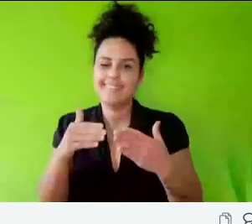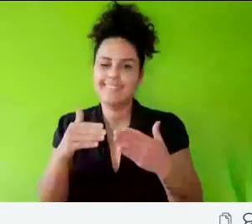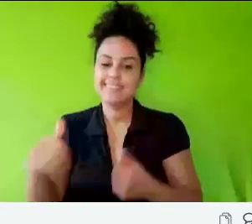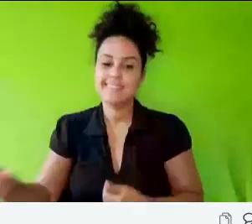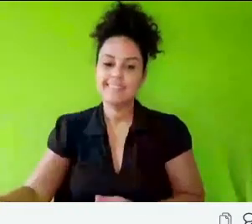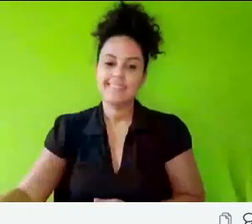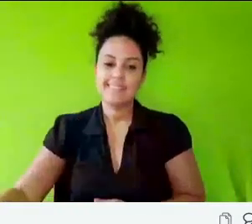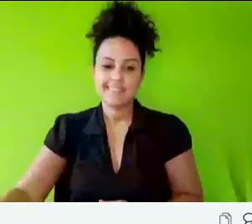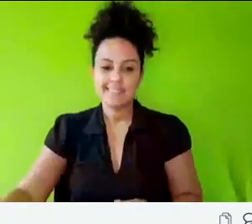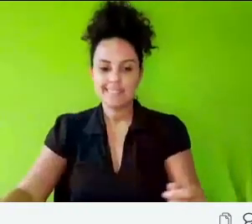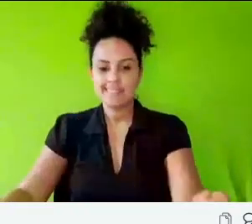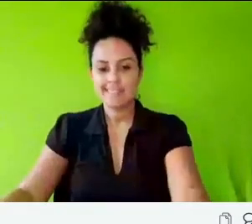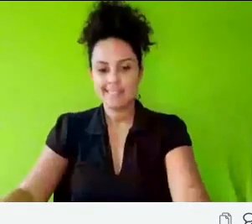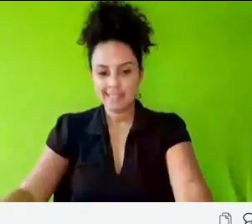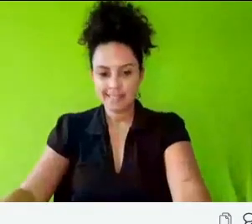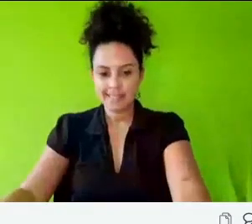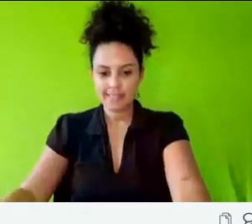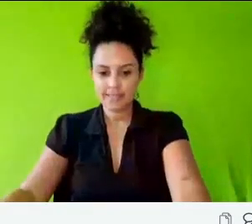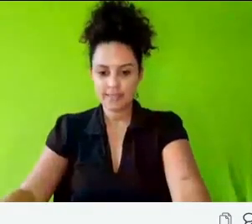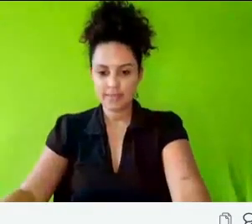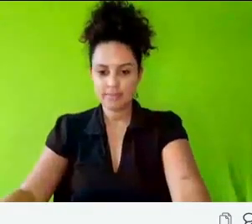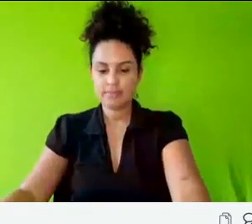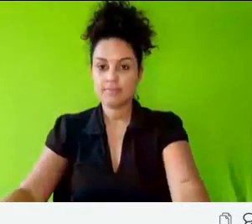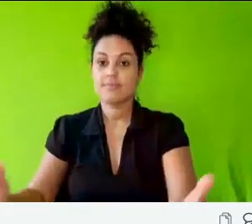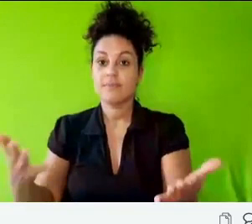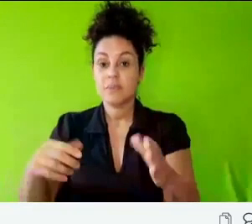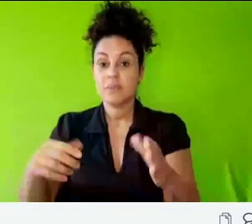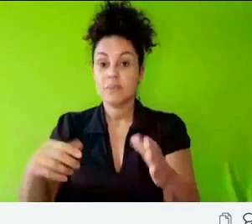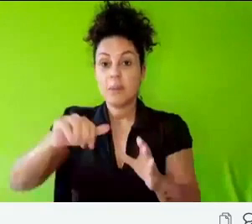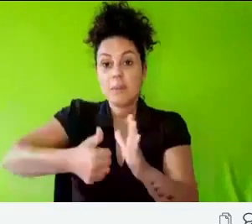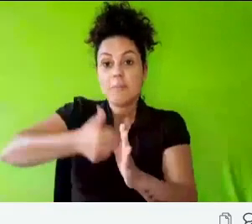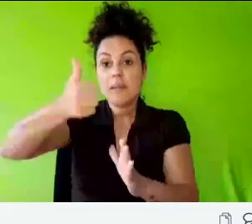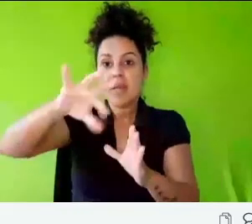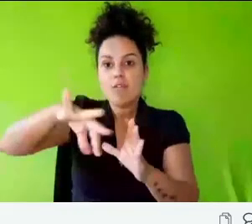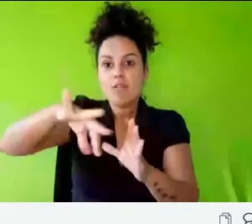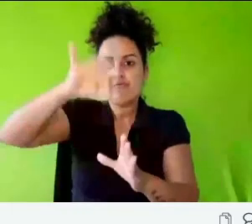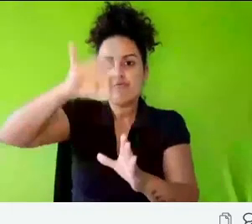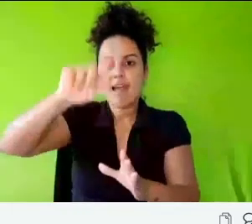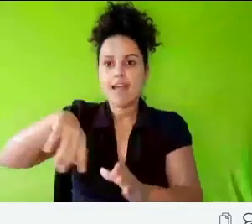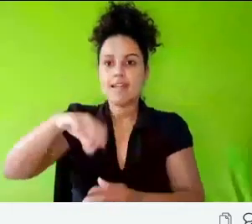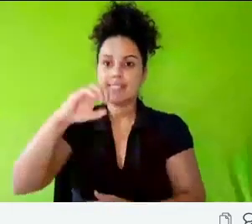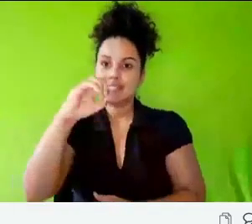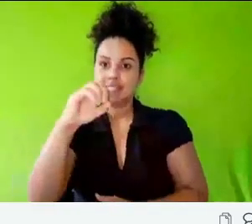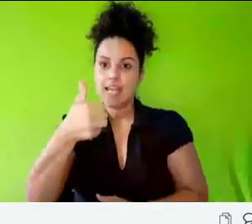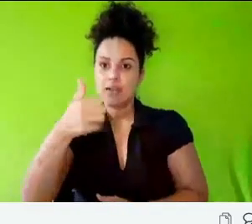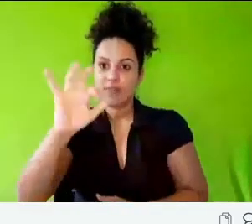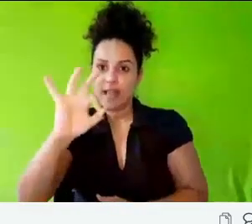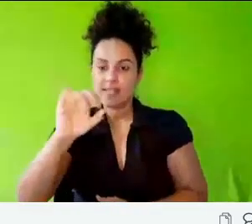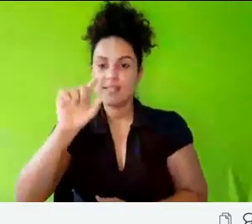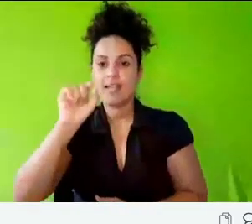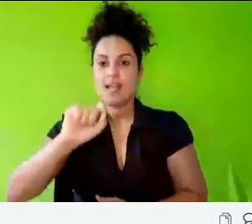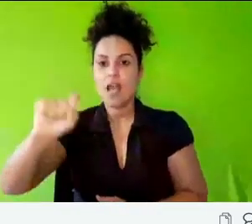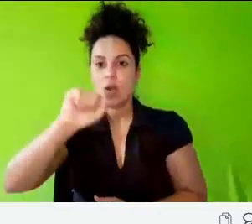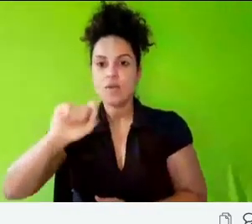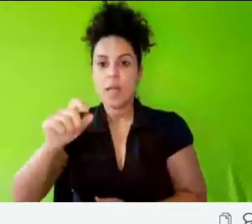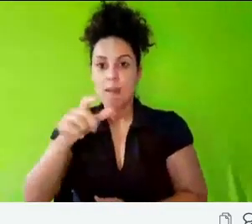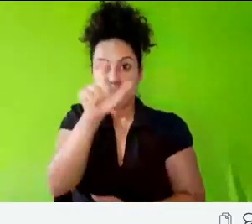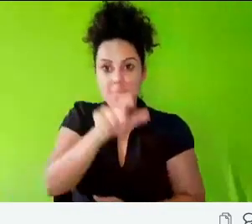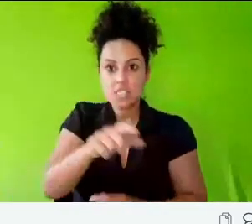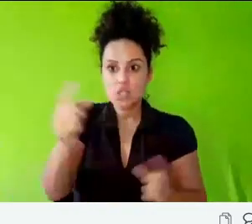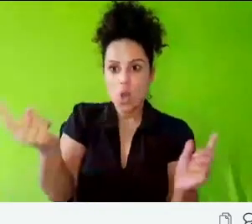Ó, primeiro código sorteado, código 010, ampla concorrência do Polo Afonso Cláudio.